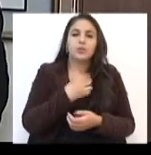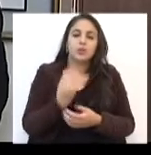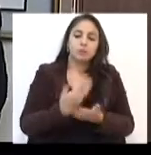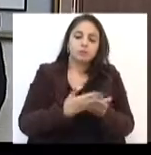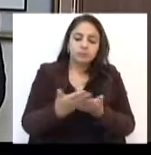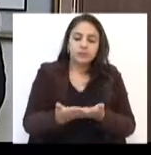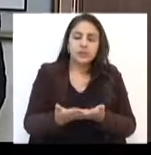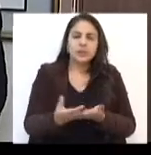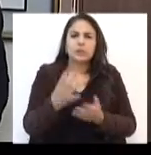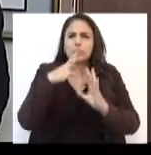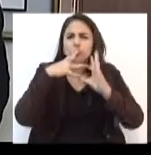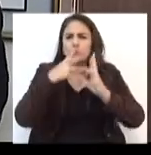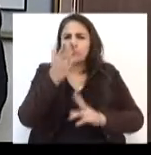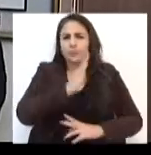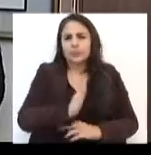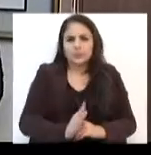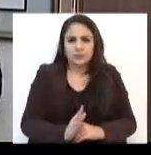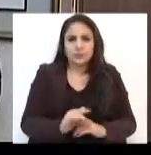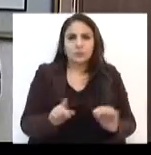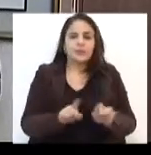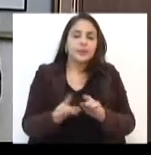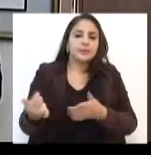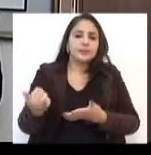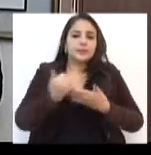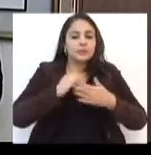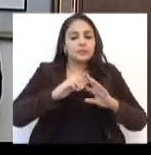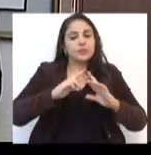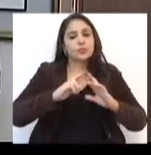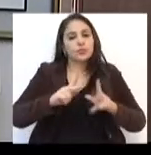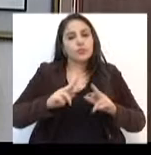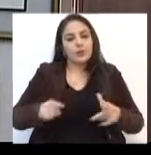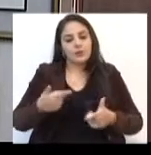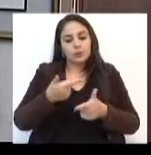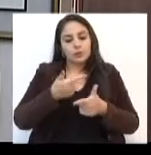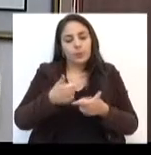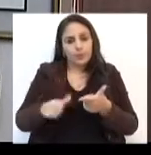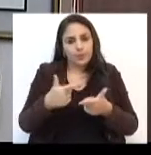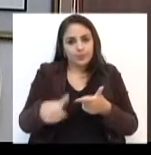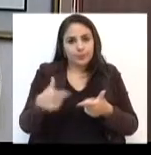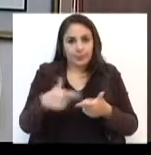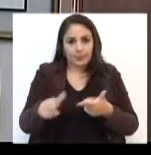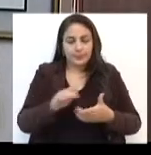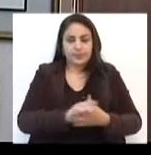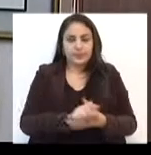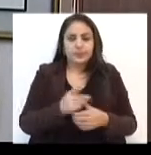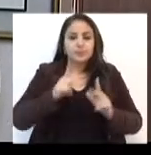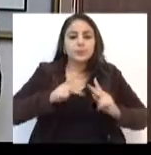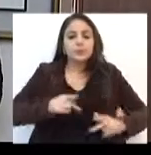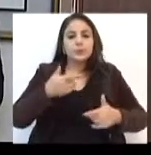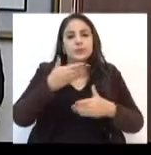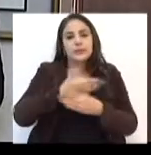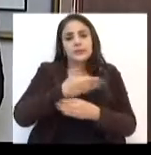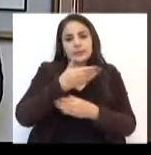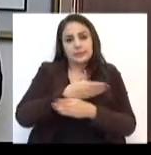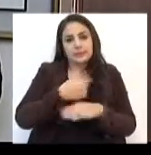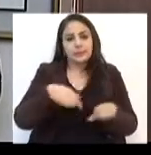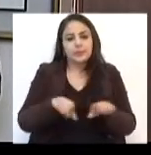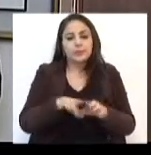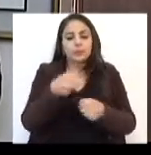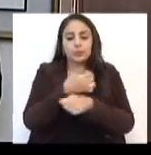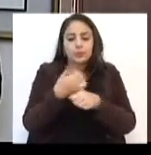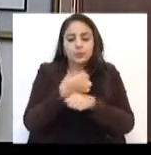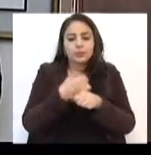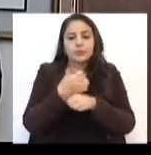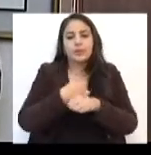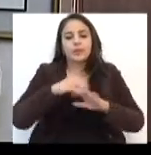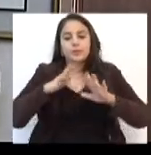implantado em todo o Brasil, ele está trazendo sérios problemas aos táxis, aos profissionais do táxi